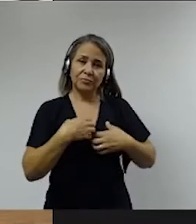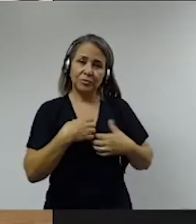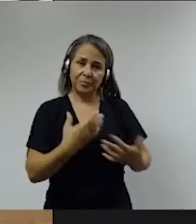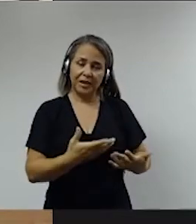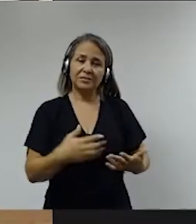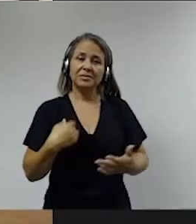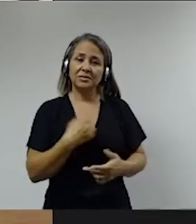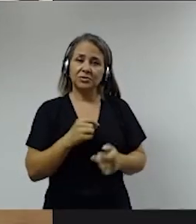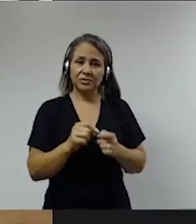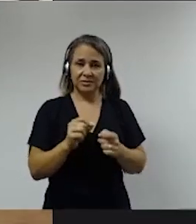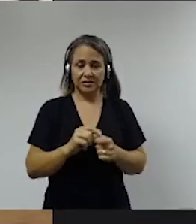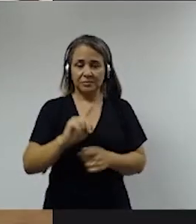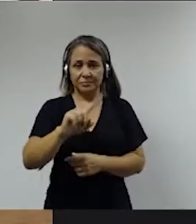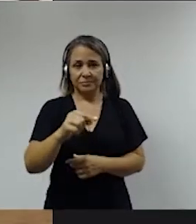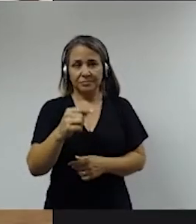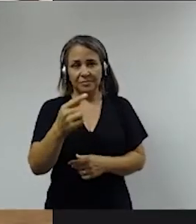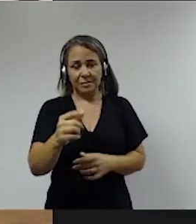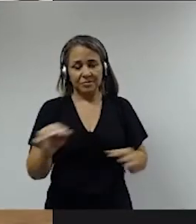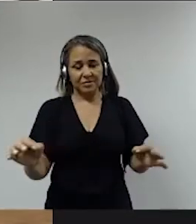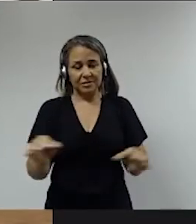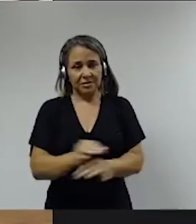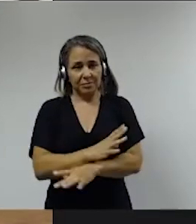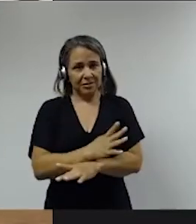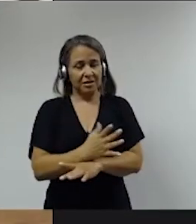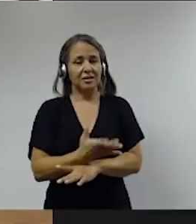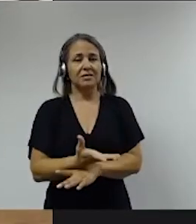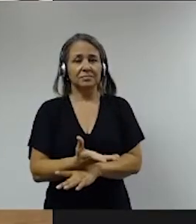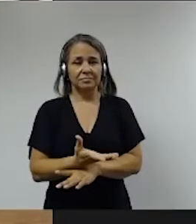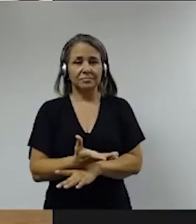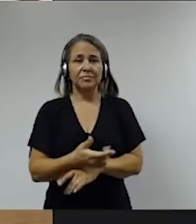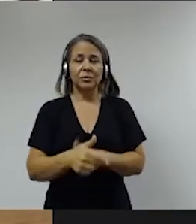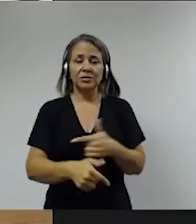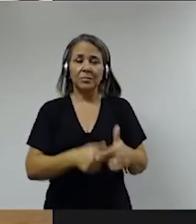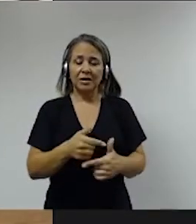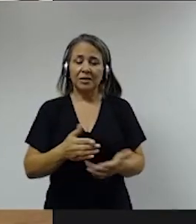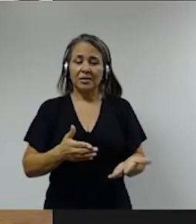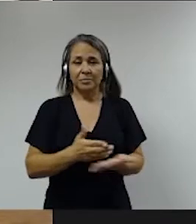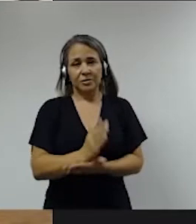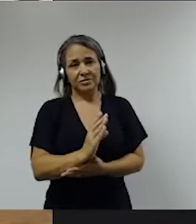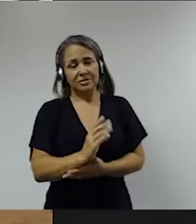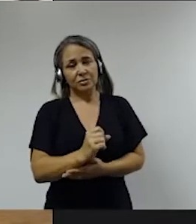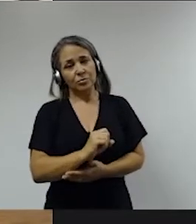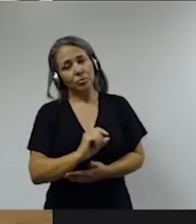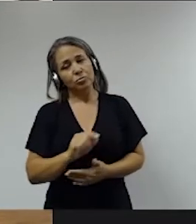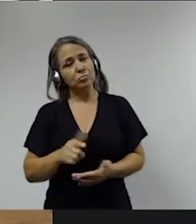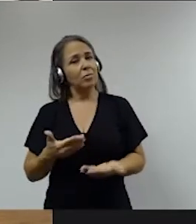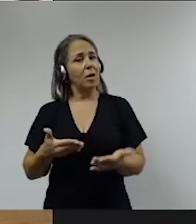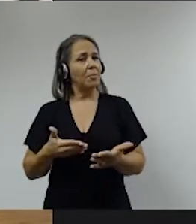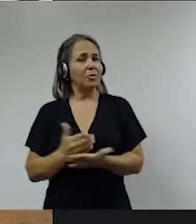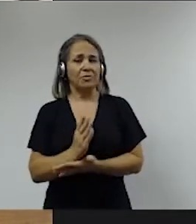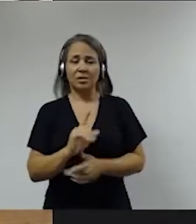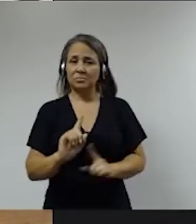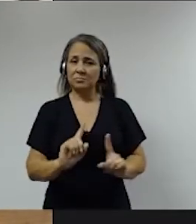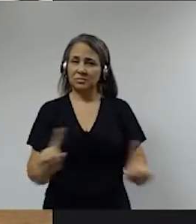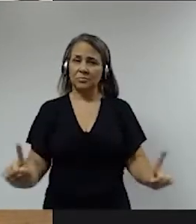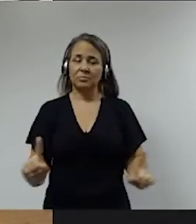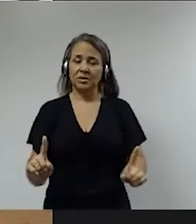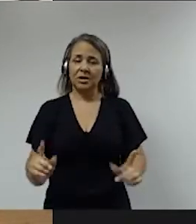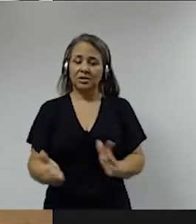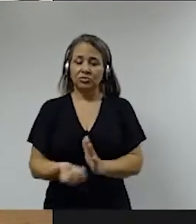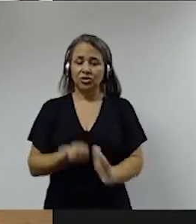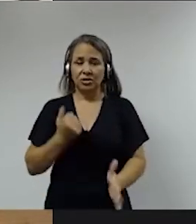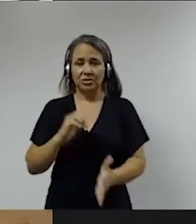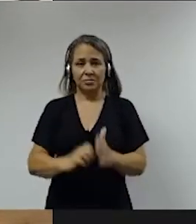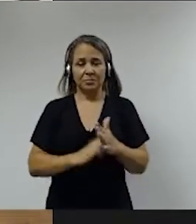faz após essa operação, com a aprovação ou com a reprovação dela, ou seja, com a saída dessa empresa do mercado, no caso de